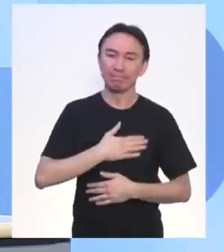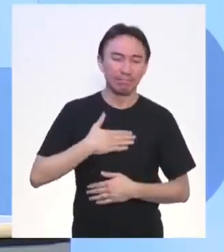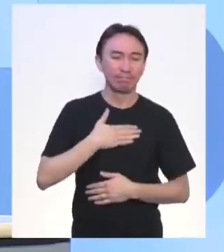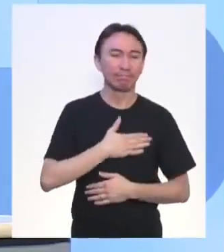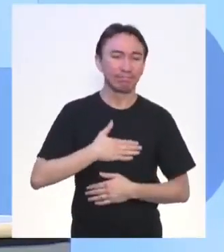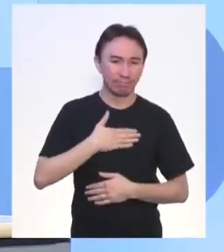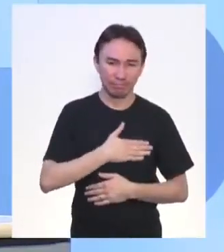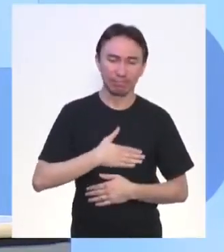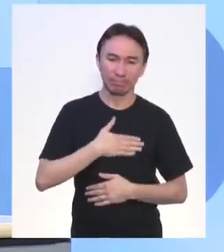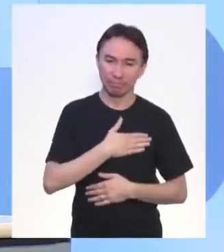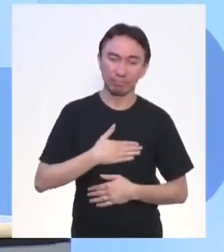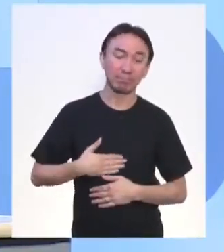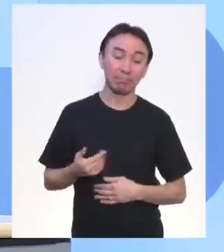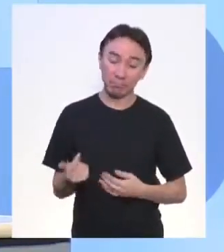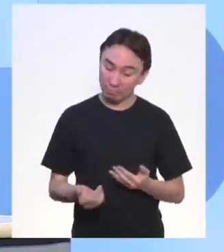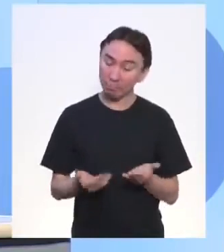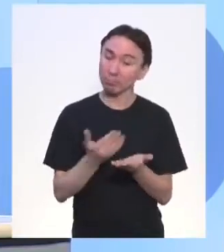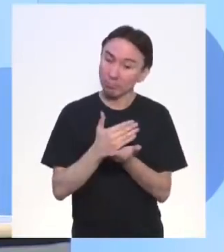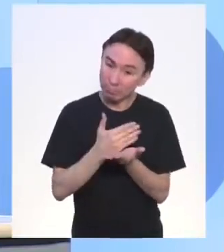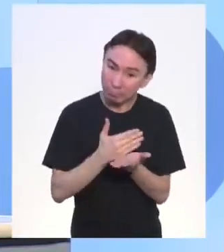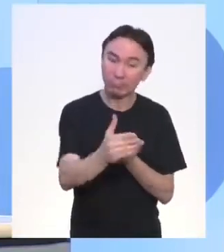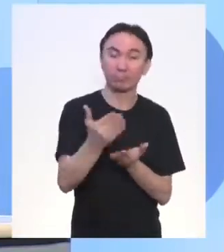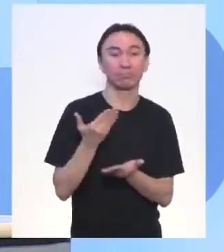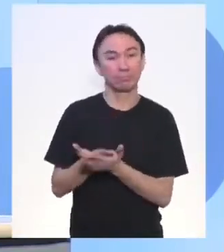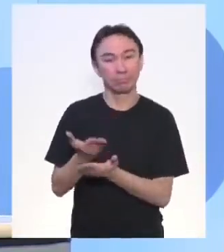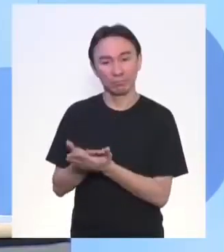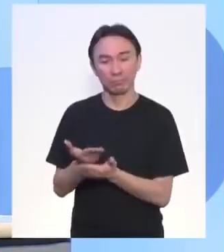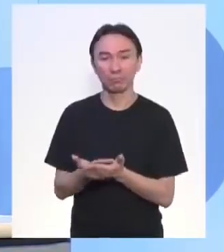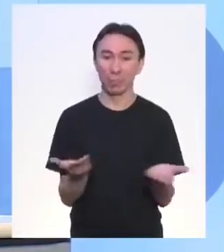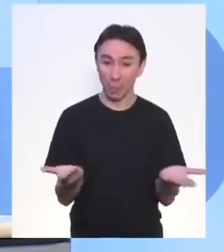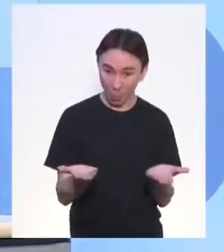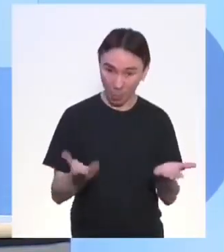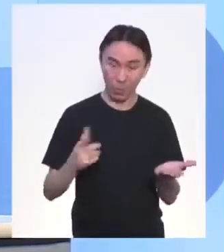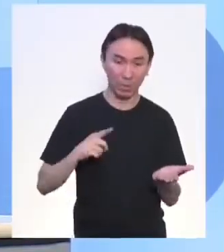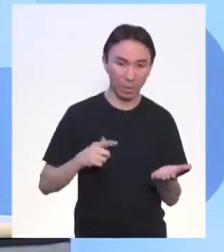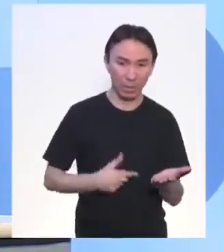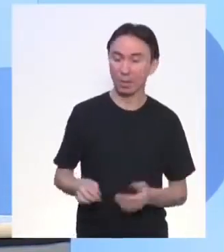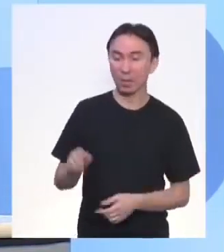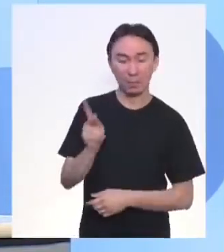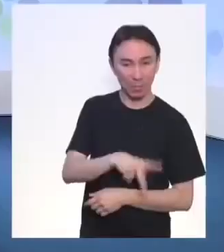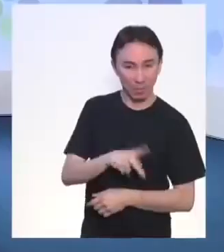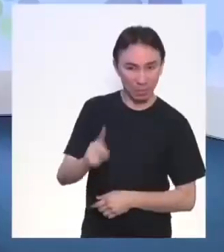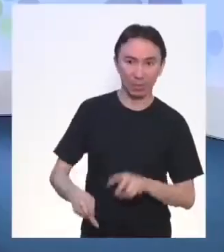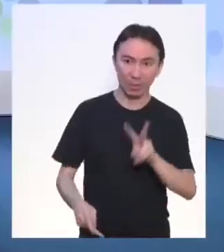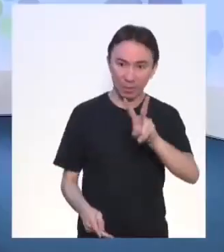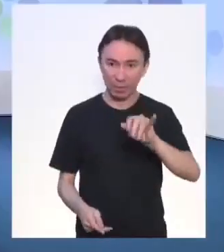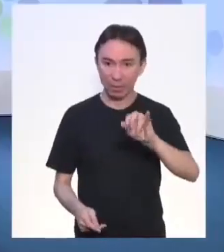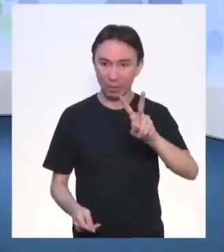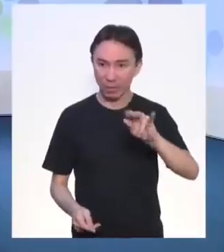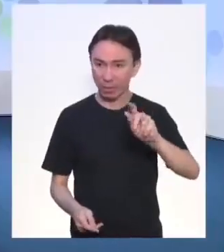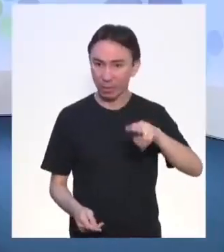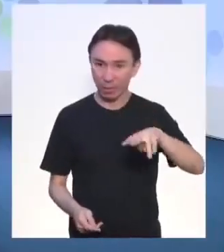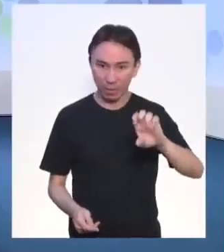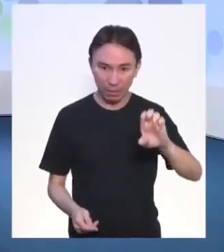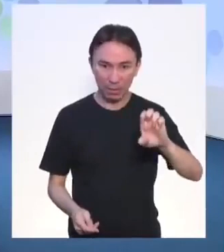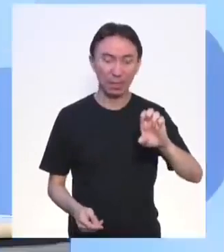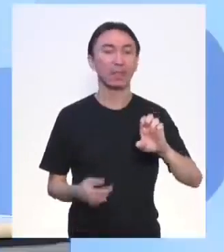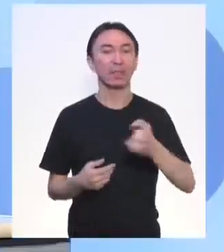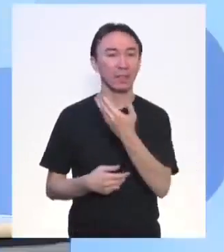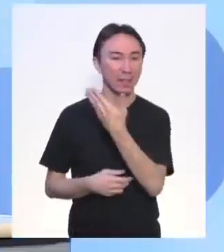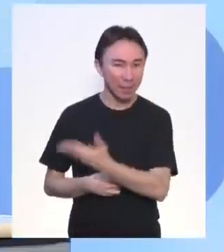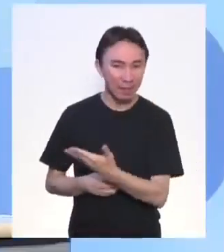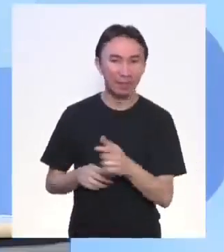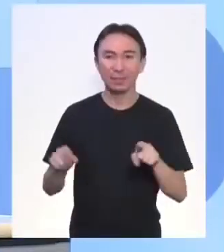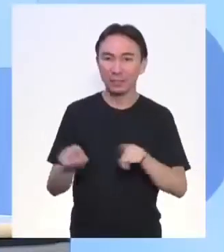aqui inaugurando essa aula. Hoje aqui com a gente temos a professora Viviane. Bom dia, Viviane. Já passo a palavra para ela. A nossa